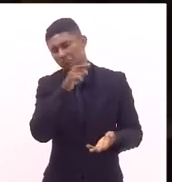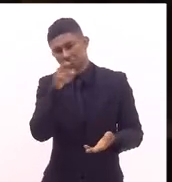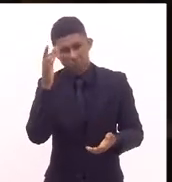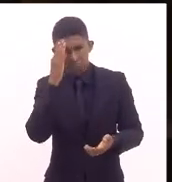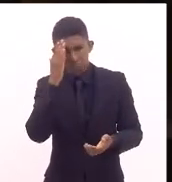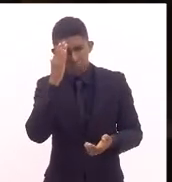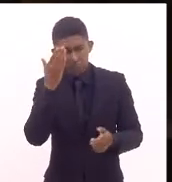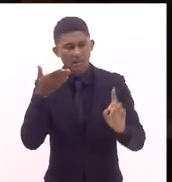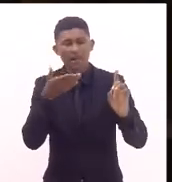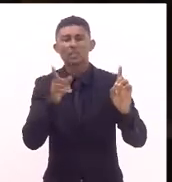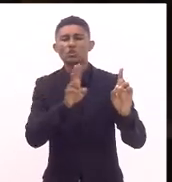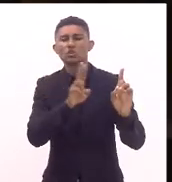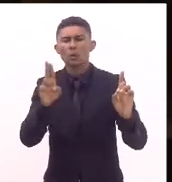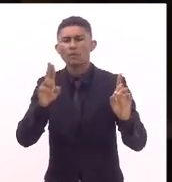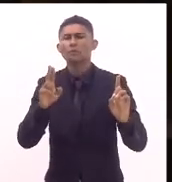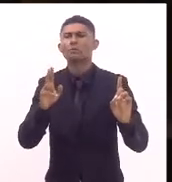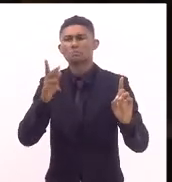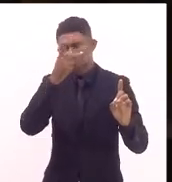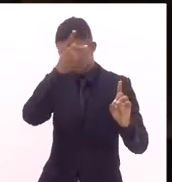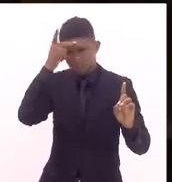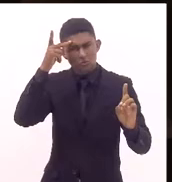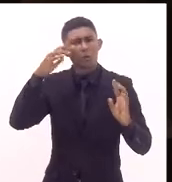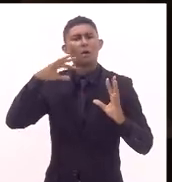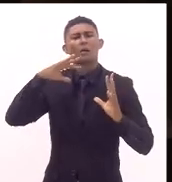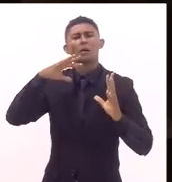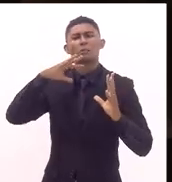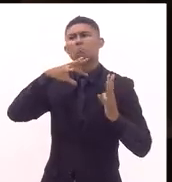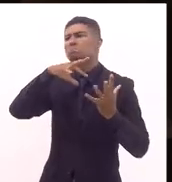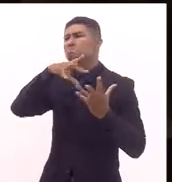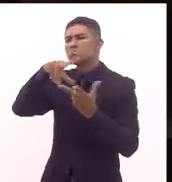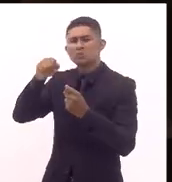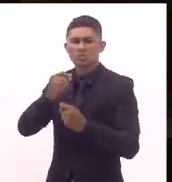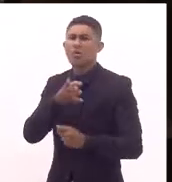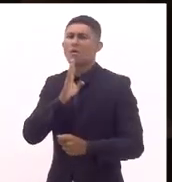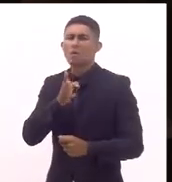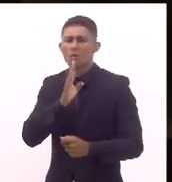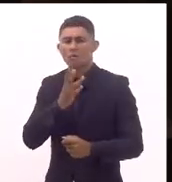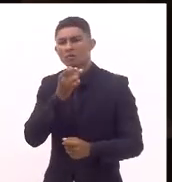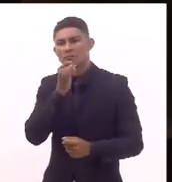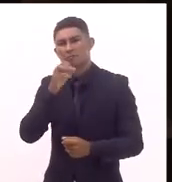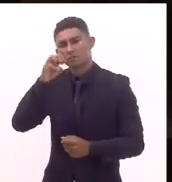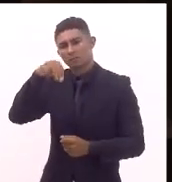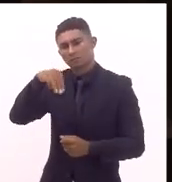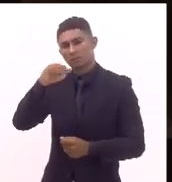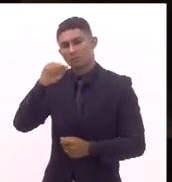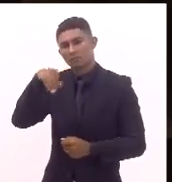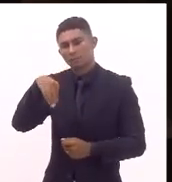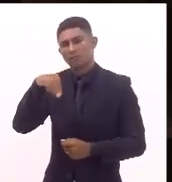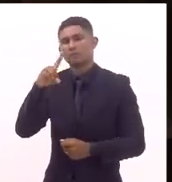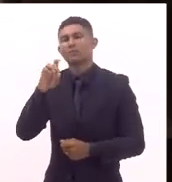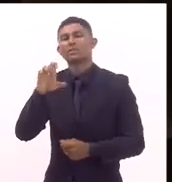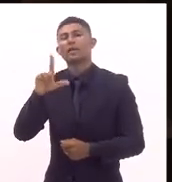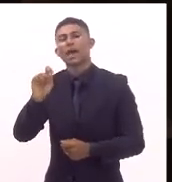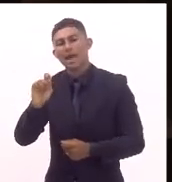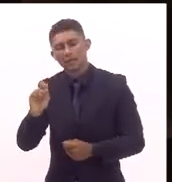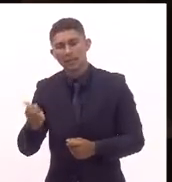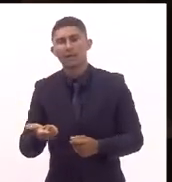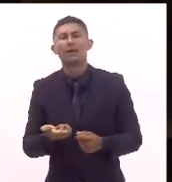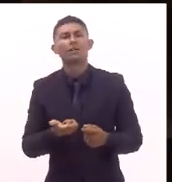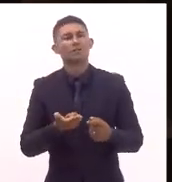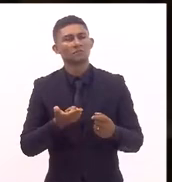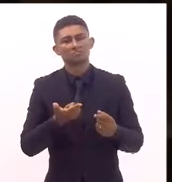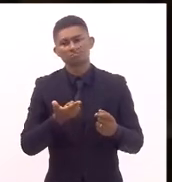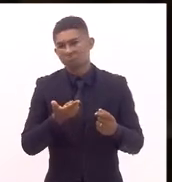mas é um nome Mundial e ela é o nome mundial mãe dela tava aí tu tava aí